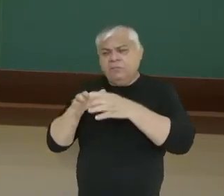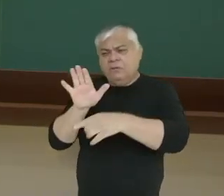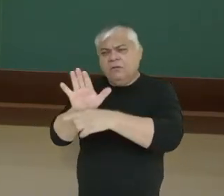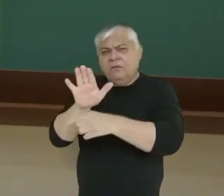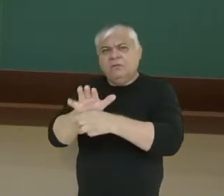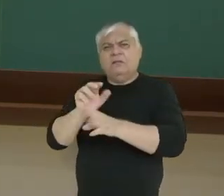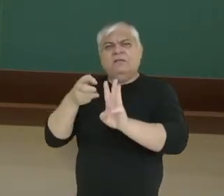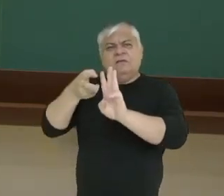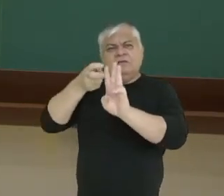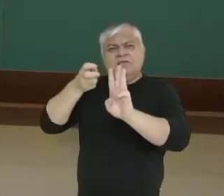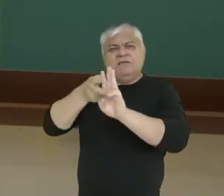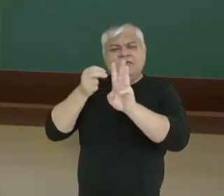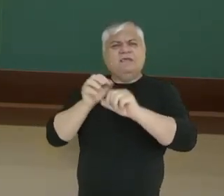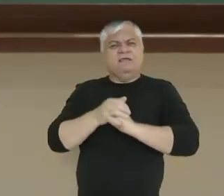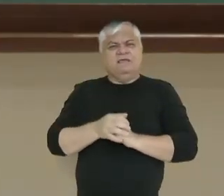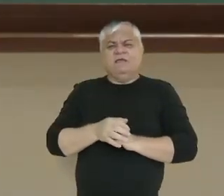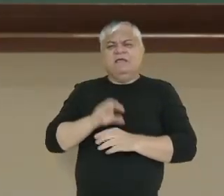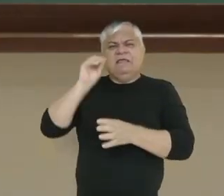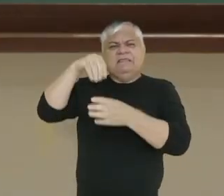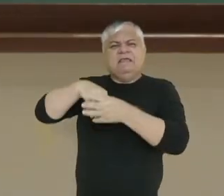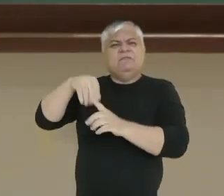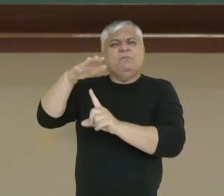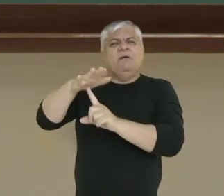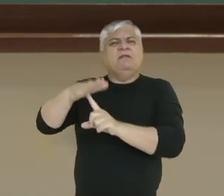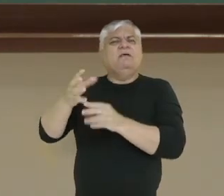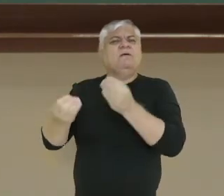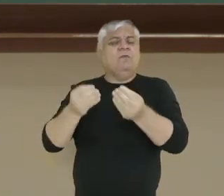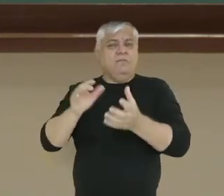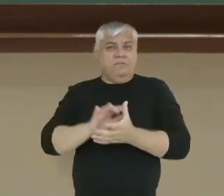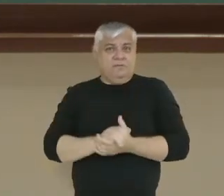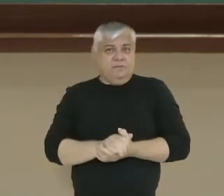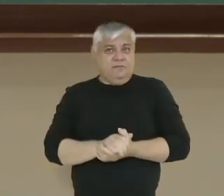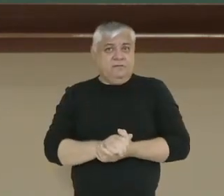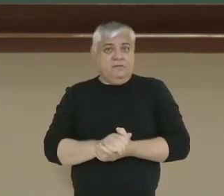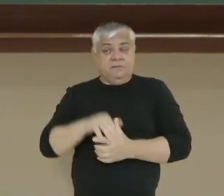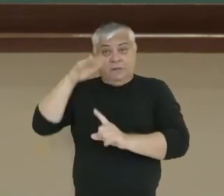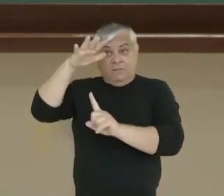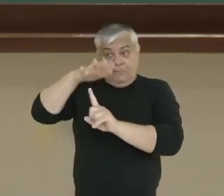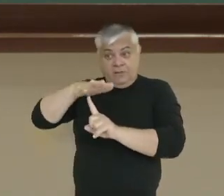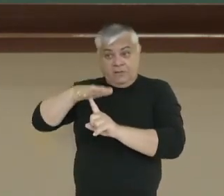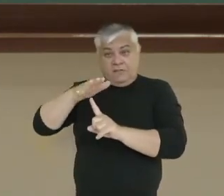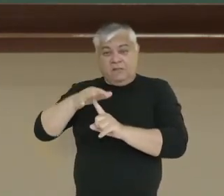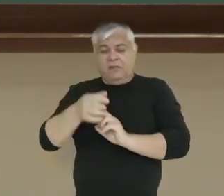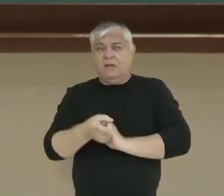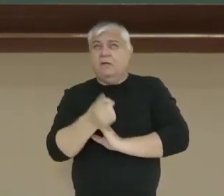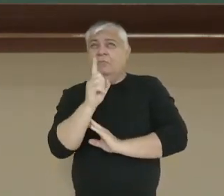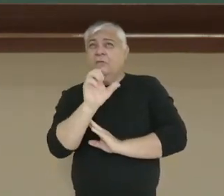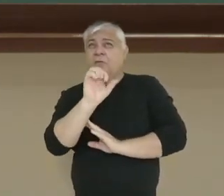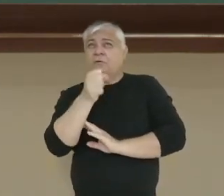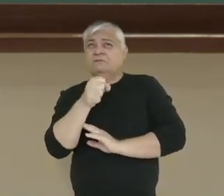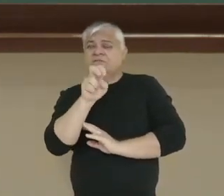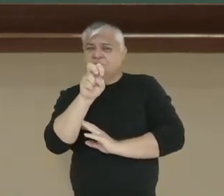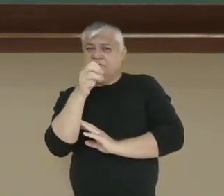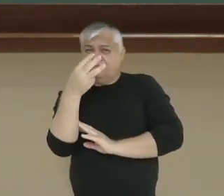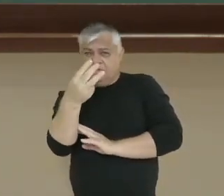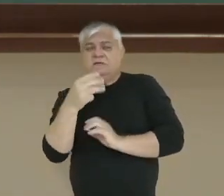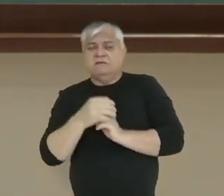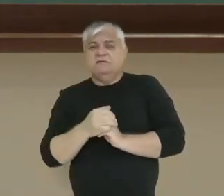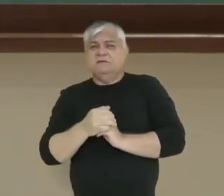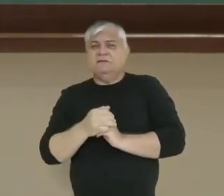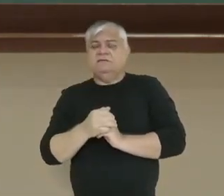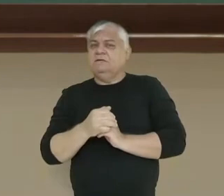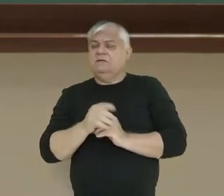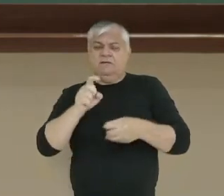do indigenismo dentro do estado do Paraná? O Paraná, ali em 1853, ele vai deixar de